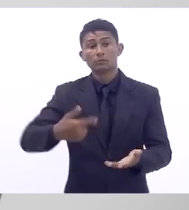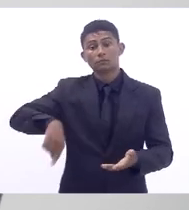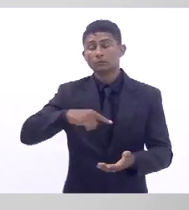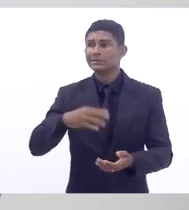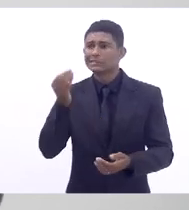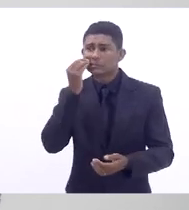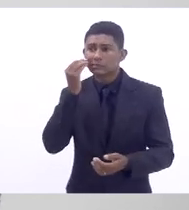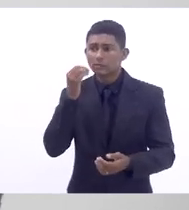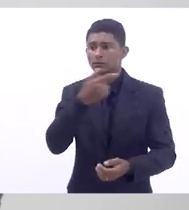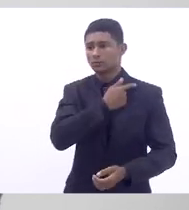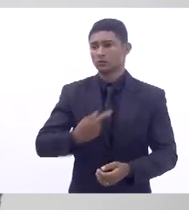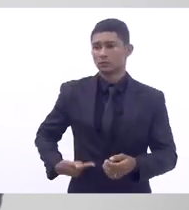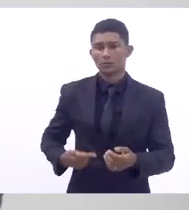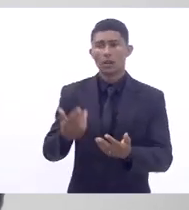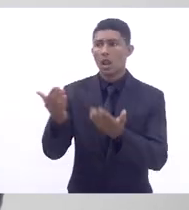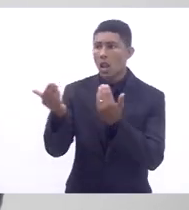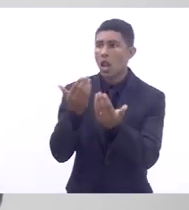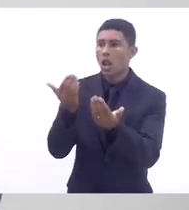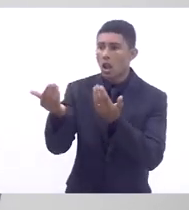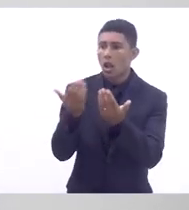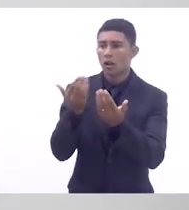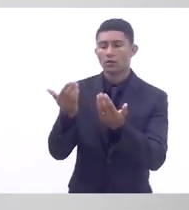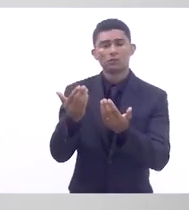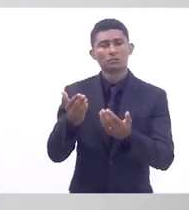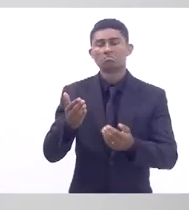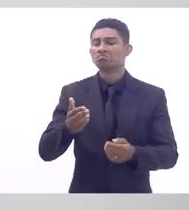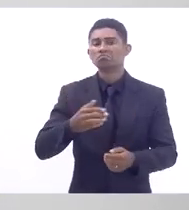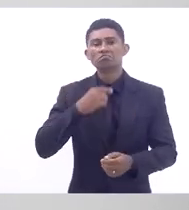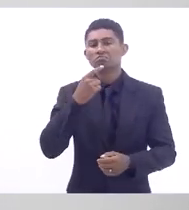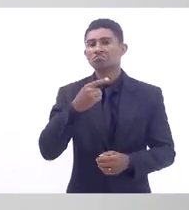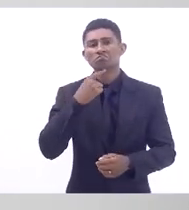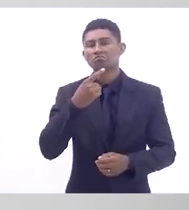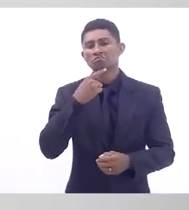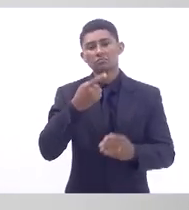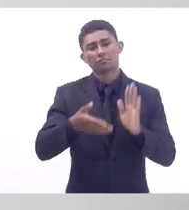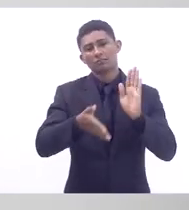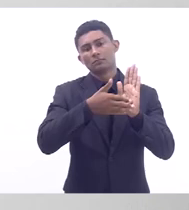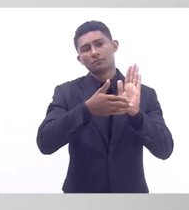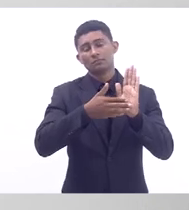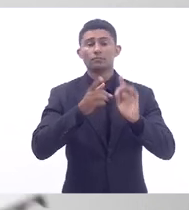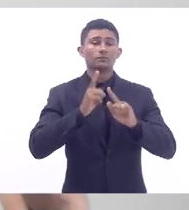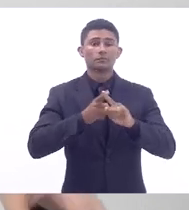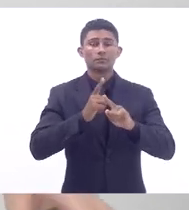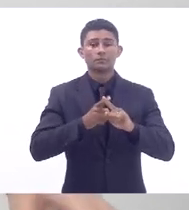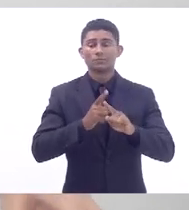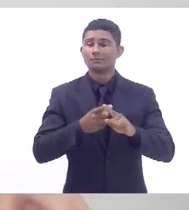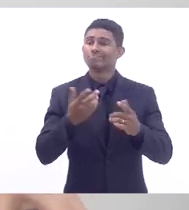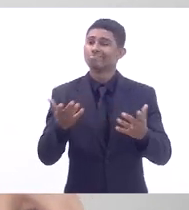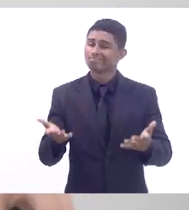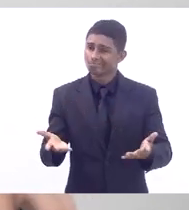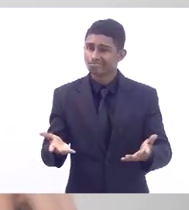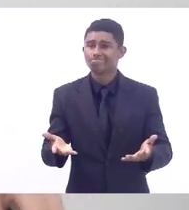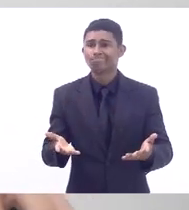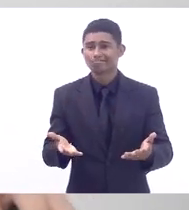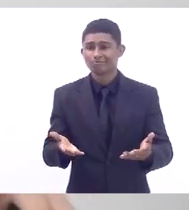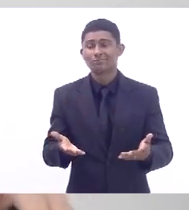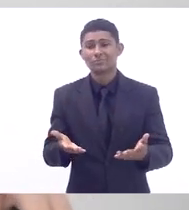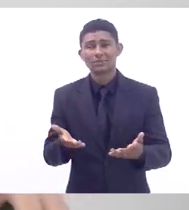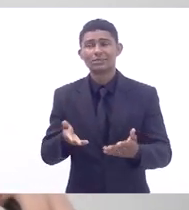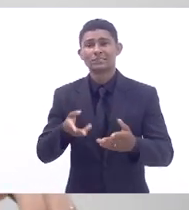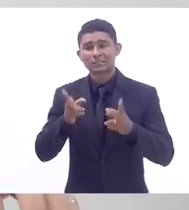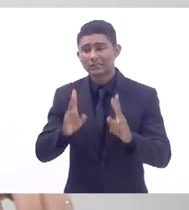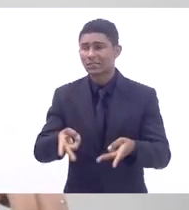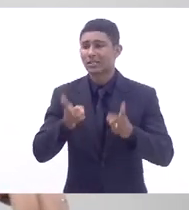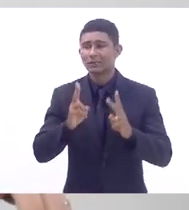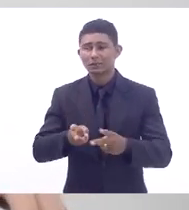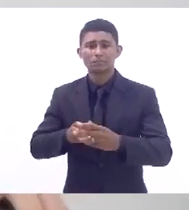mas não tem conseguido caminhar com essa proposta porque a gente vai esbarramos sempre E aí é muito importante assim tô feliz